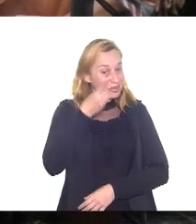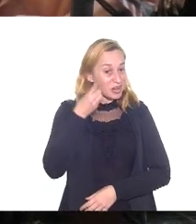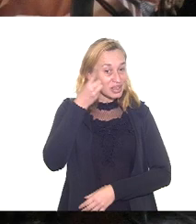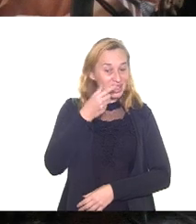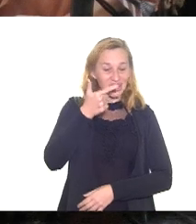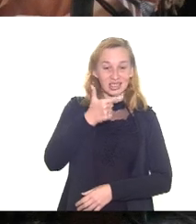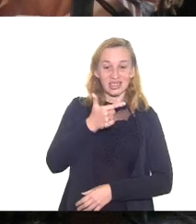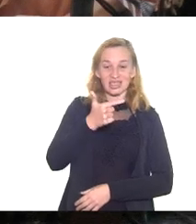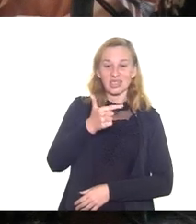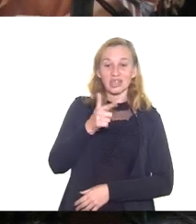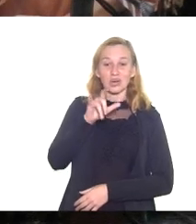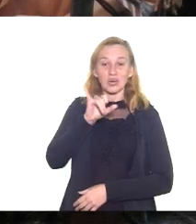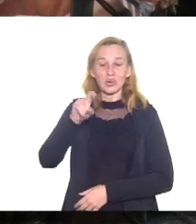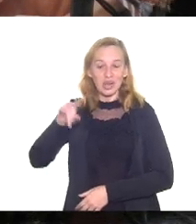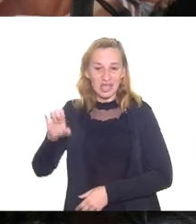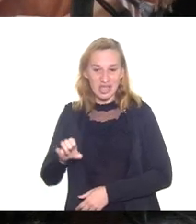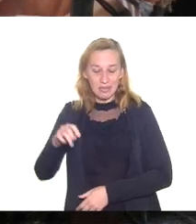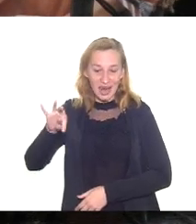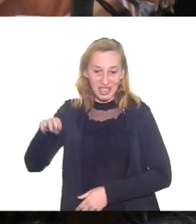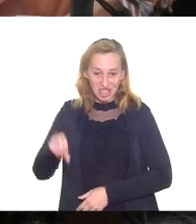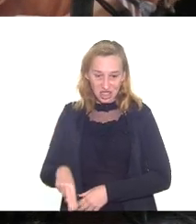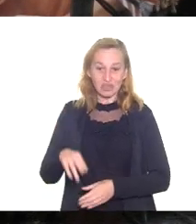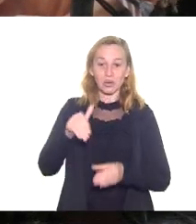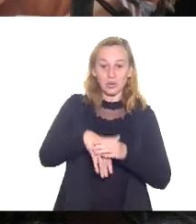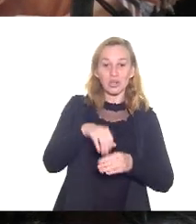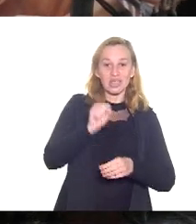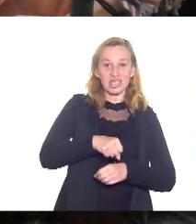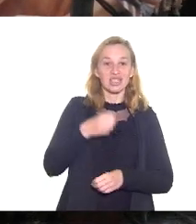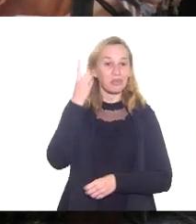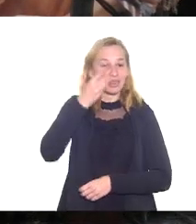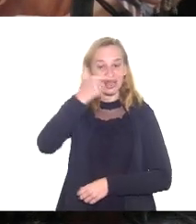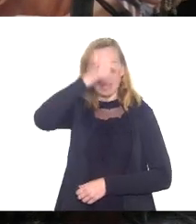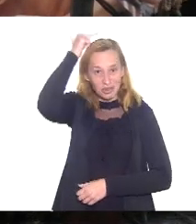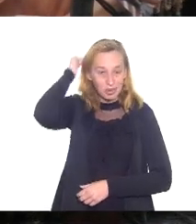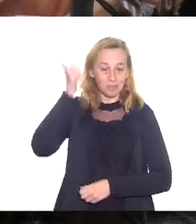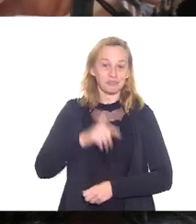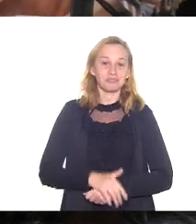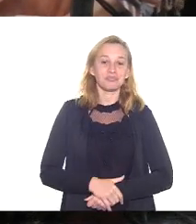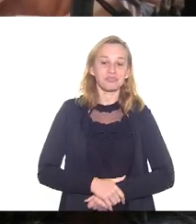Luiz Martins votou sim. Deputado Luiz Paulo.